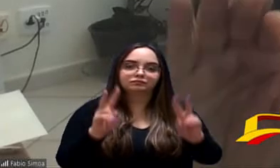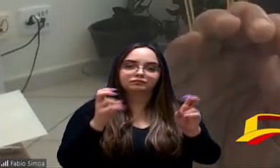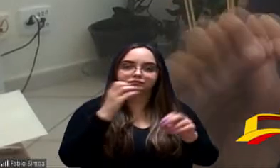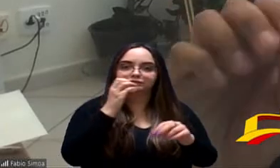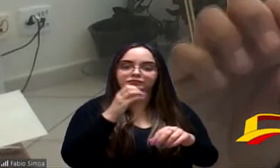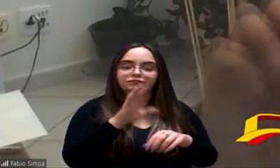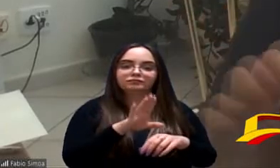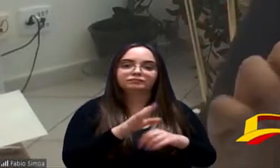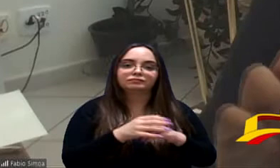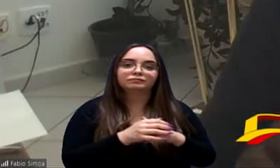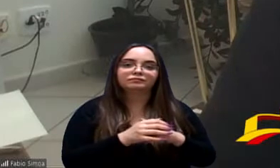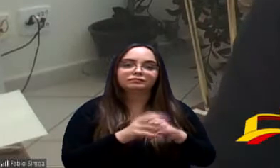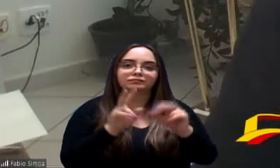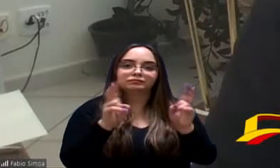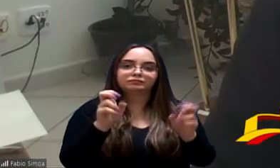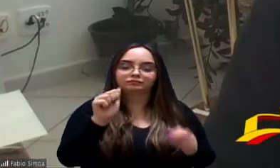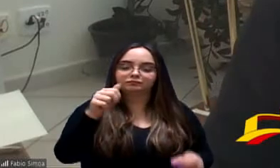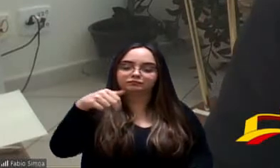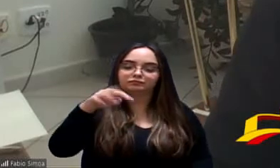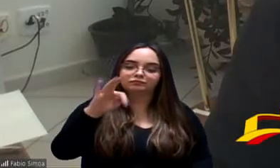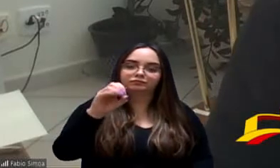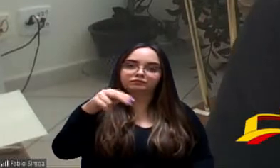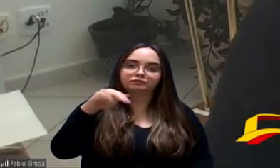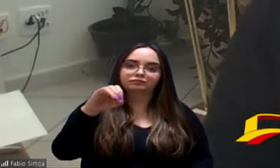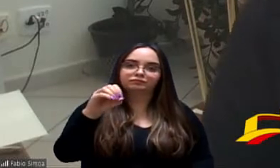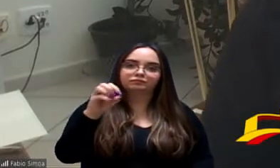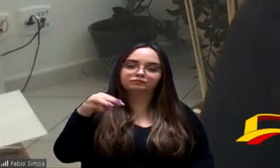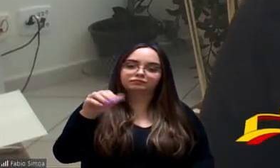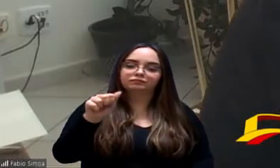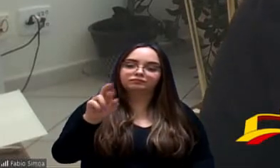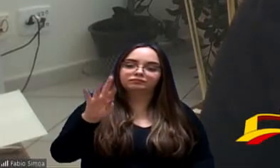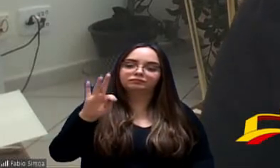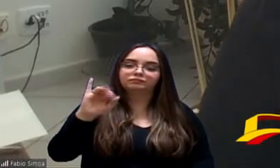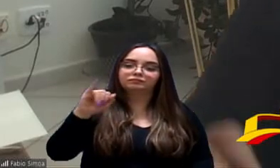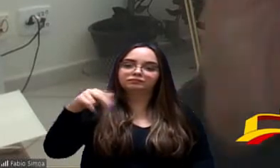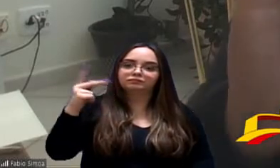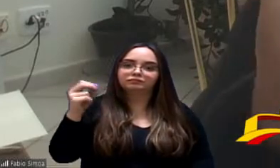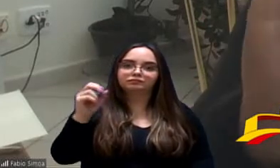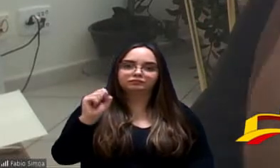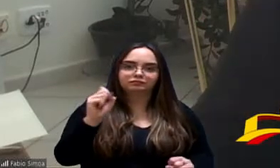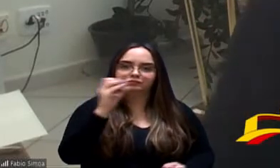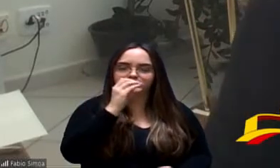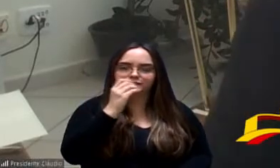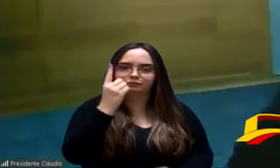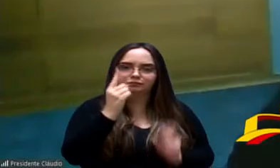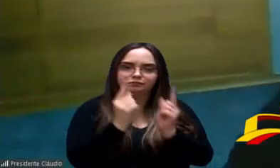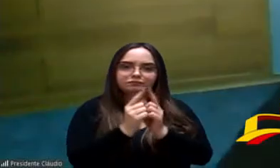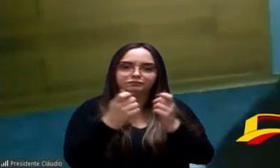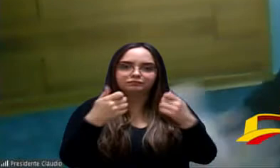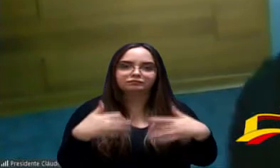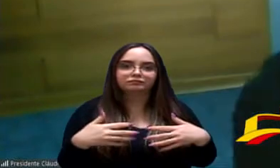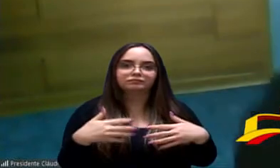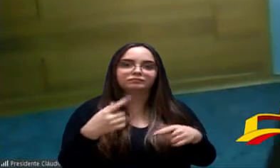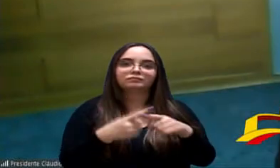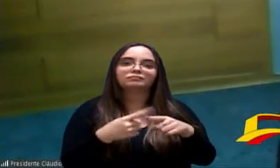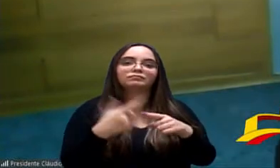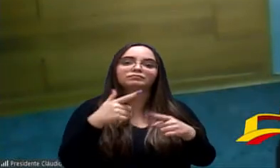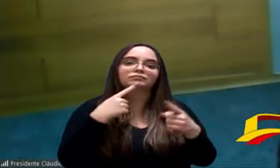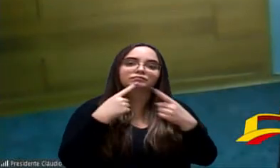questão do Antônio Martinho. Posso só falar uma questão? É que ele não tem